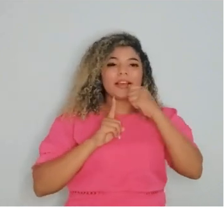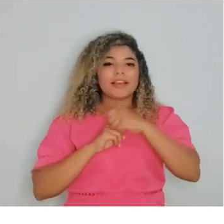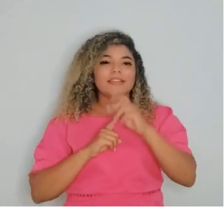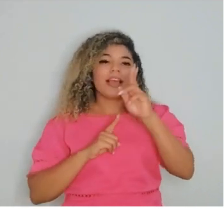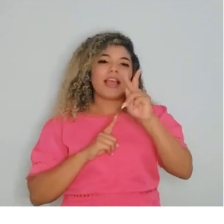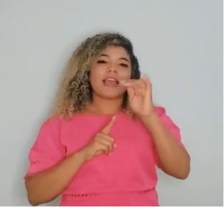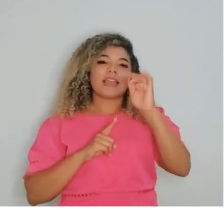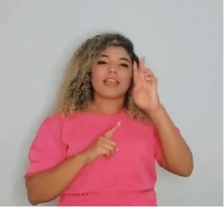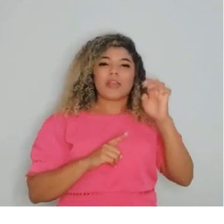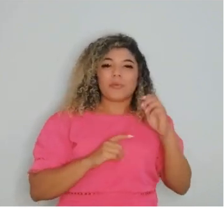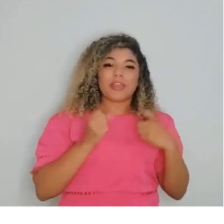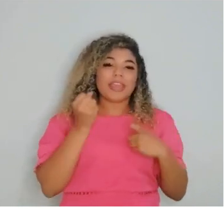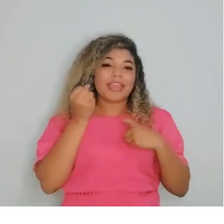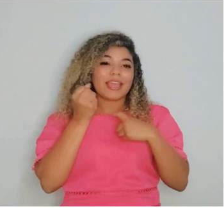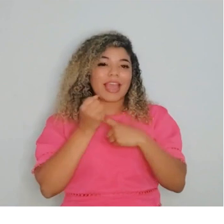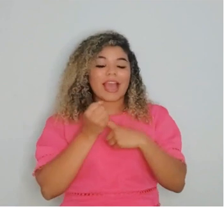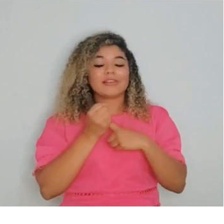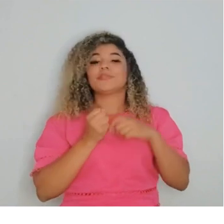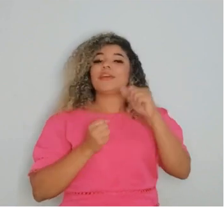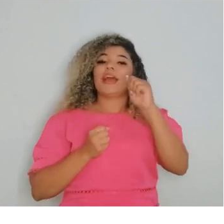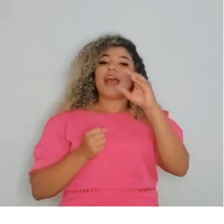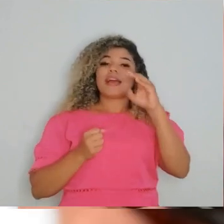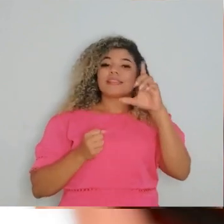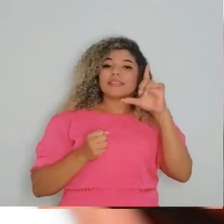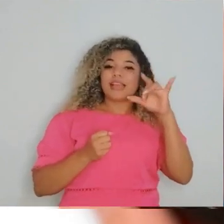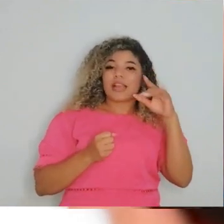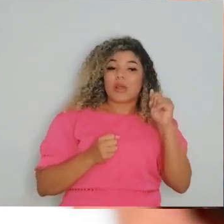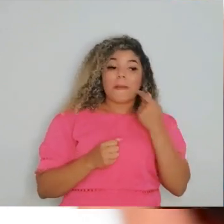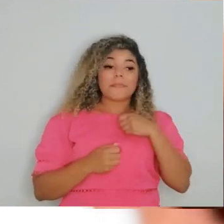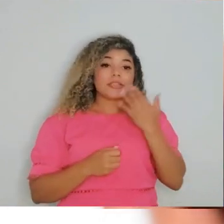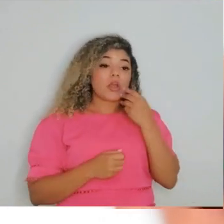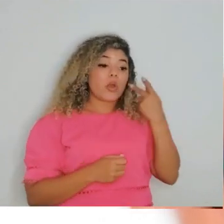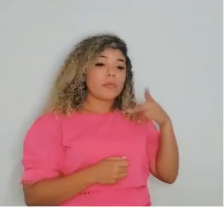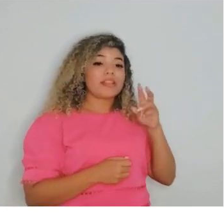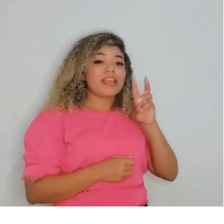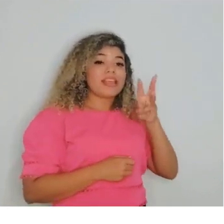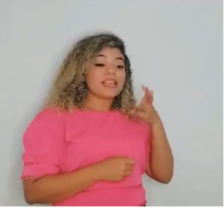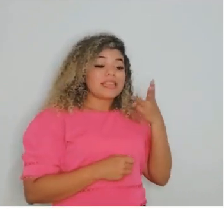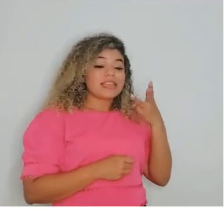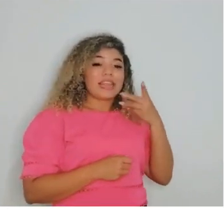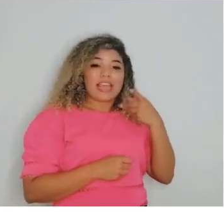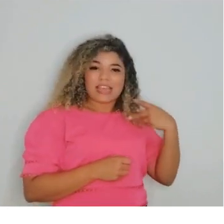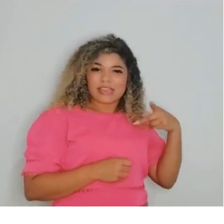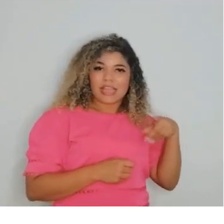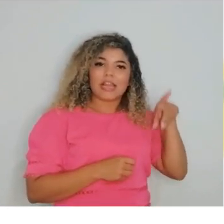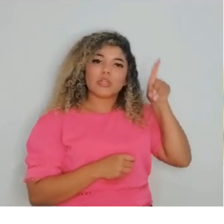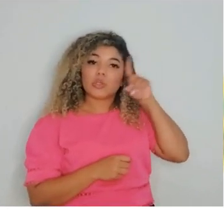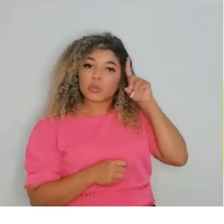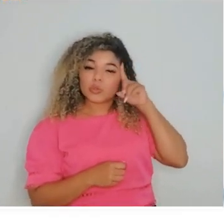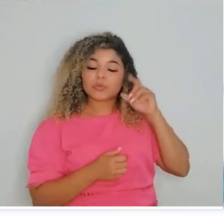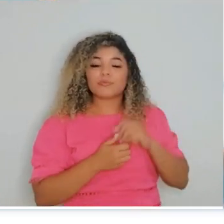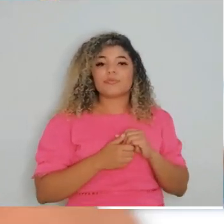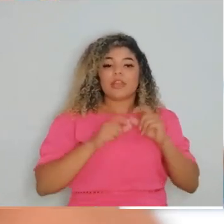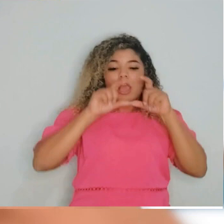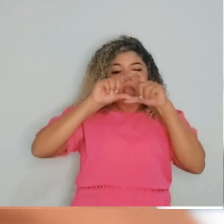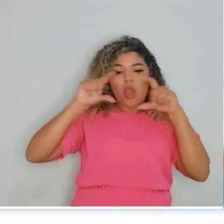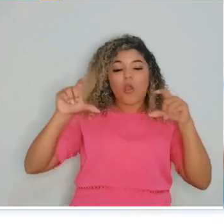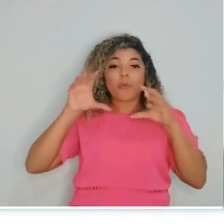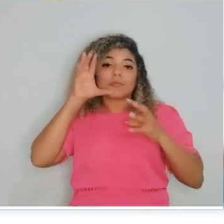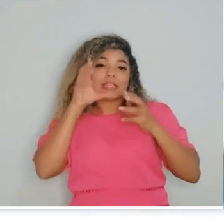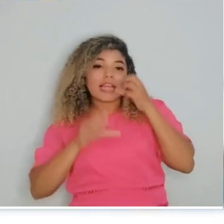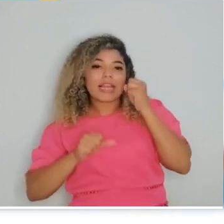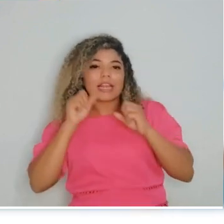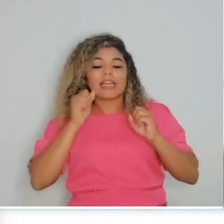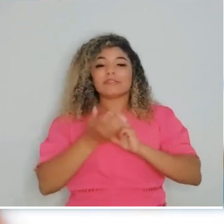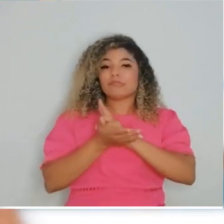banana, kiwi, caju, acerola. Devemos consumir 3 porções diárias. Grupo do